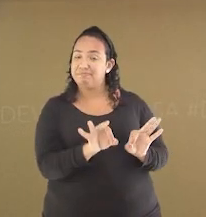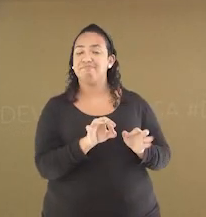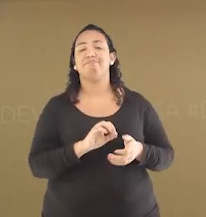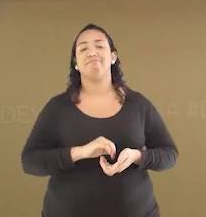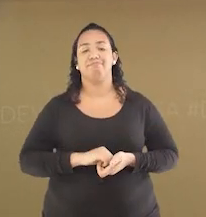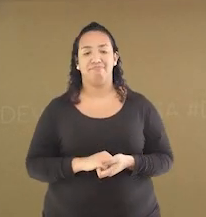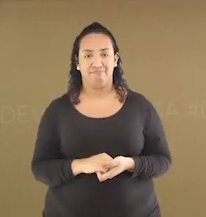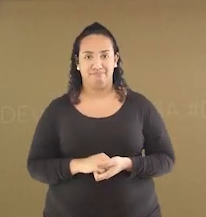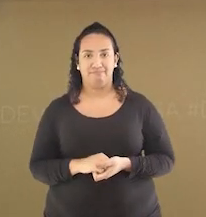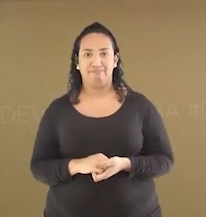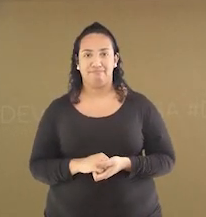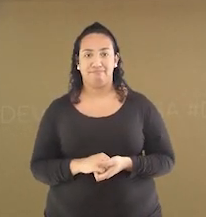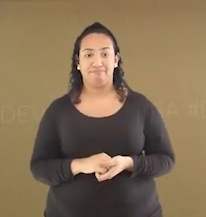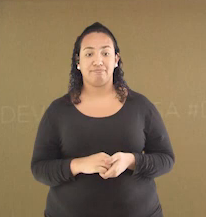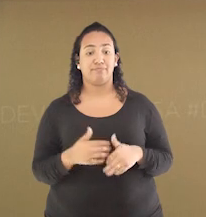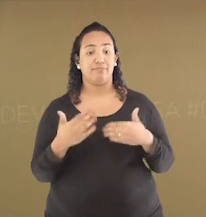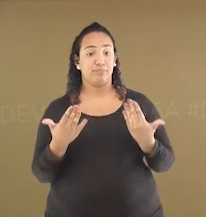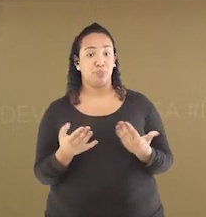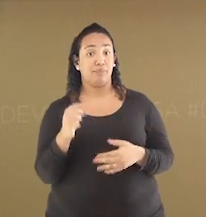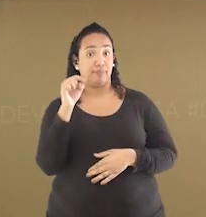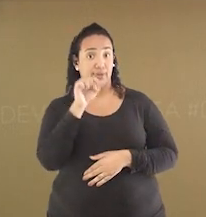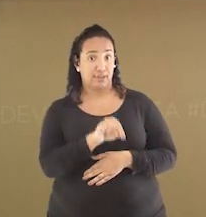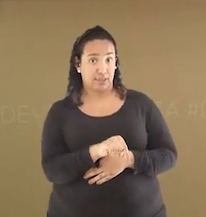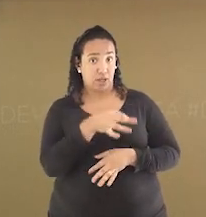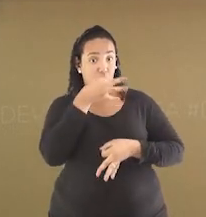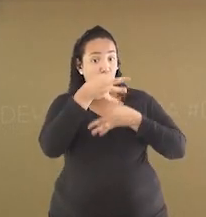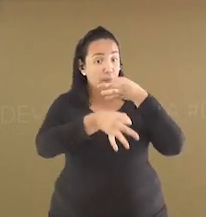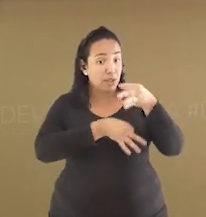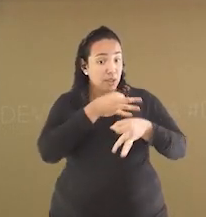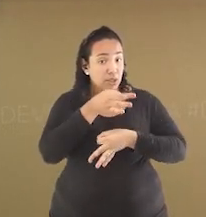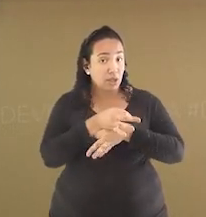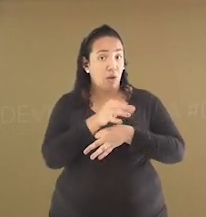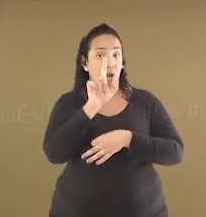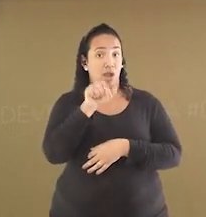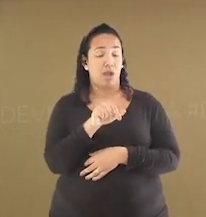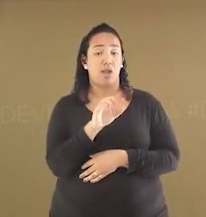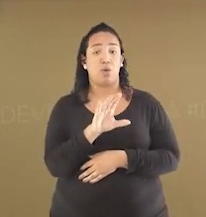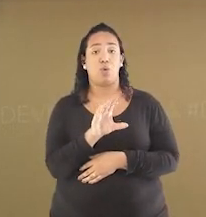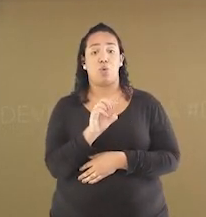melhor. Chamamos esse tipo de crítica